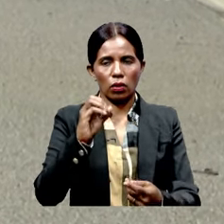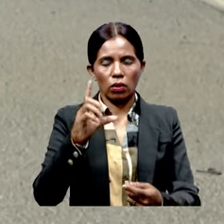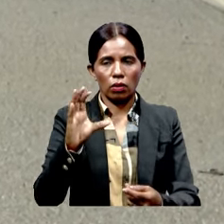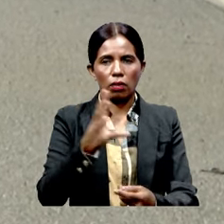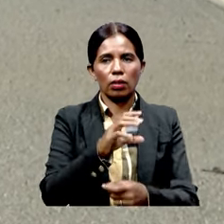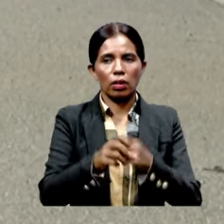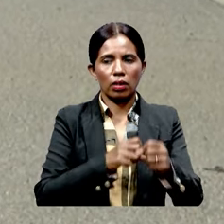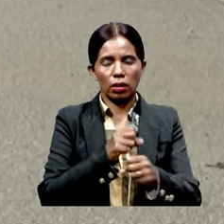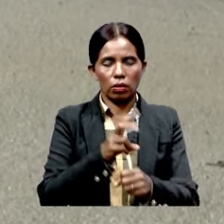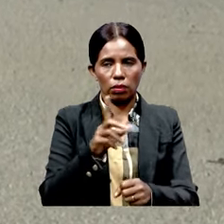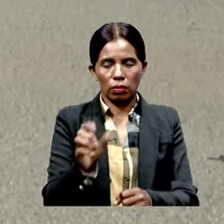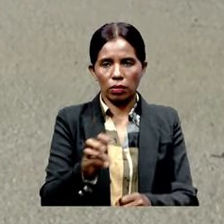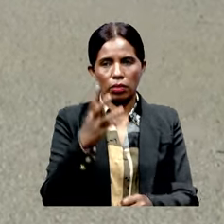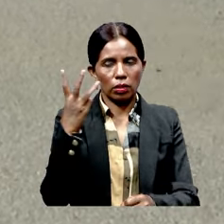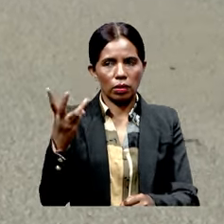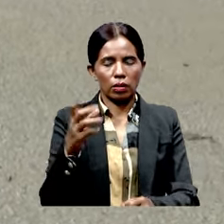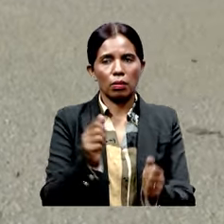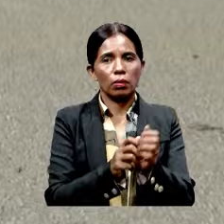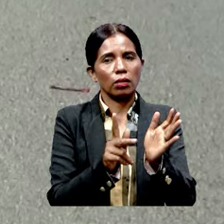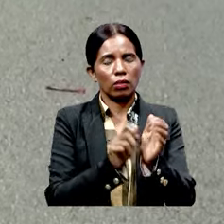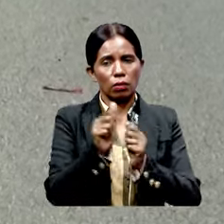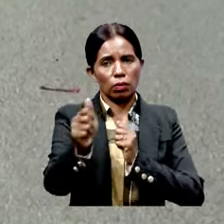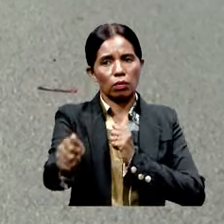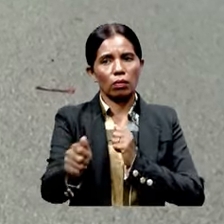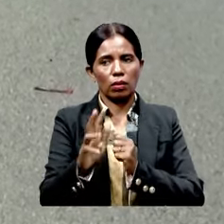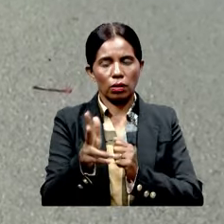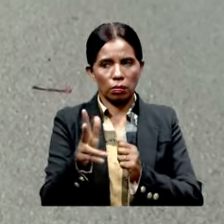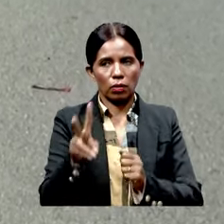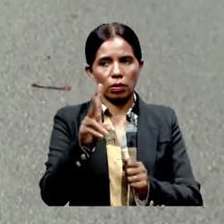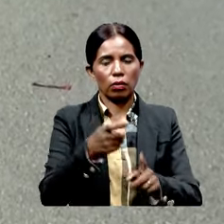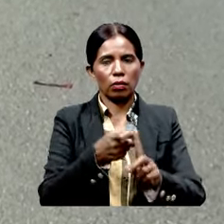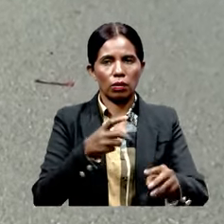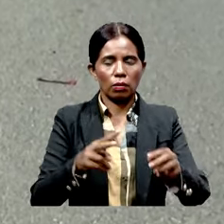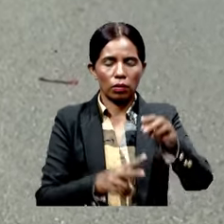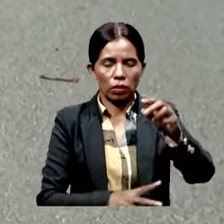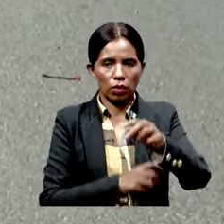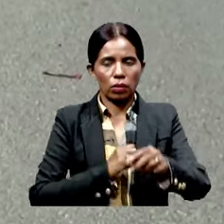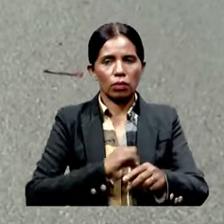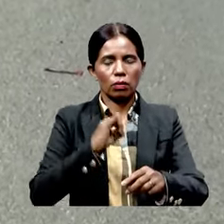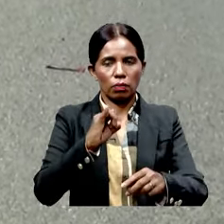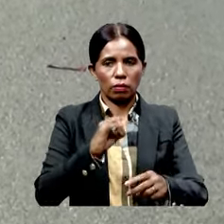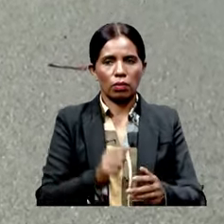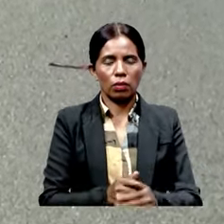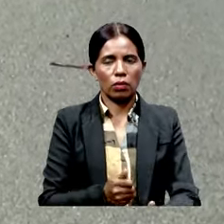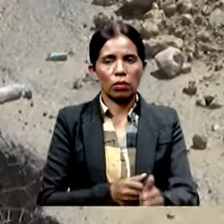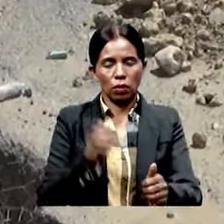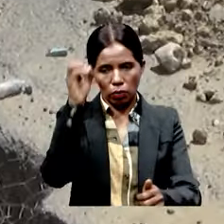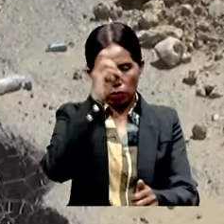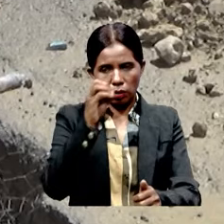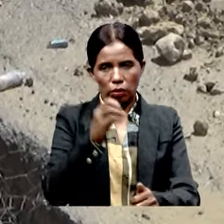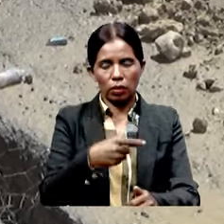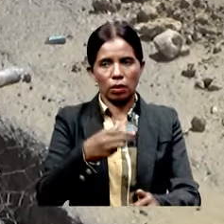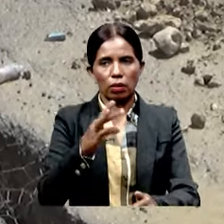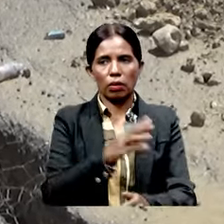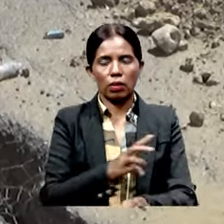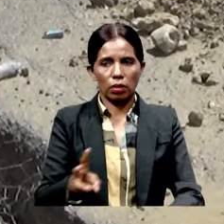Tina Grigorosan Resinhat, onde a distância quilômetro tolou Resinrua, a Rússia Ponte Mola, Jumalai, Tosuai. No tiro observação de Emeni, da Daune,